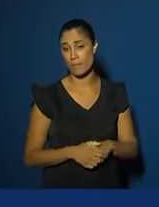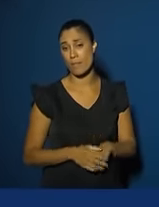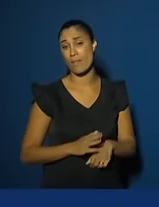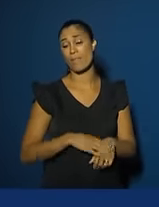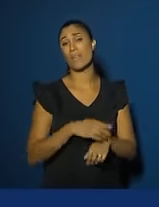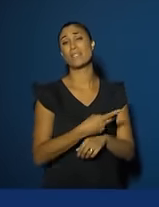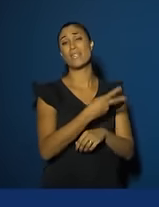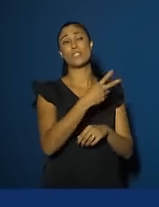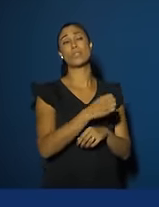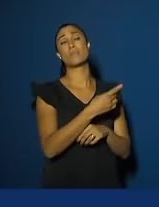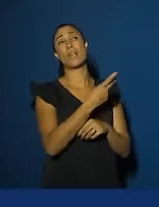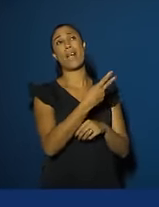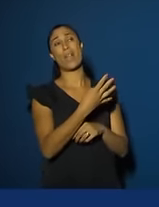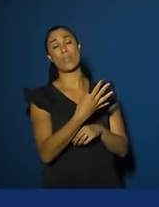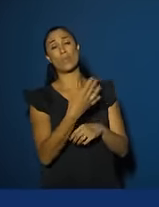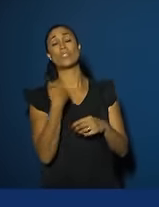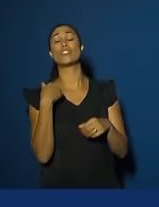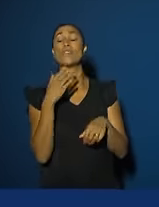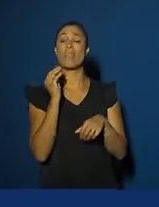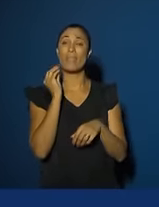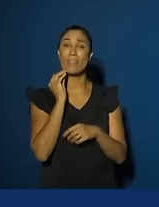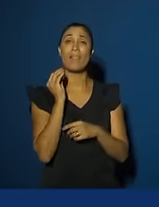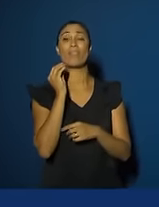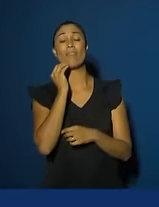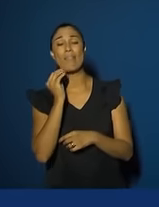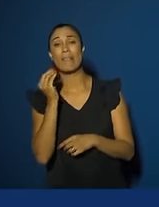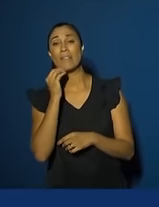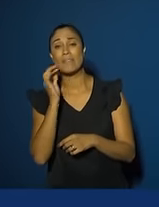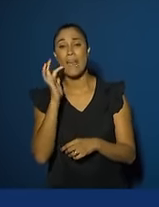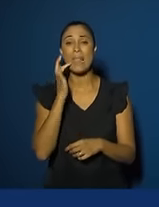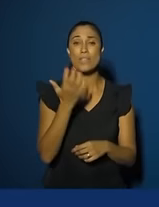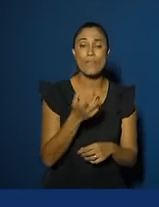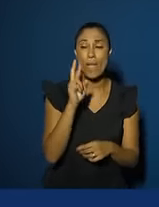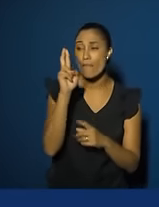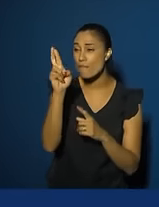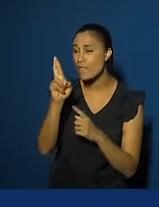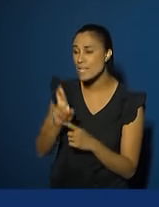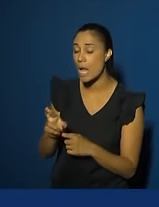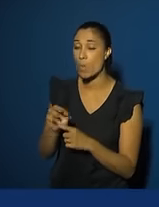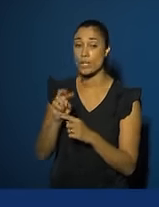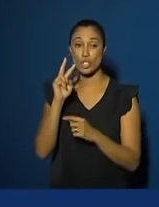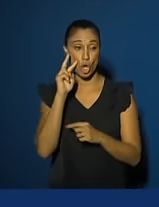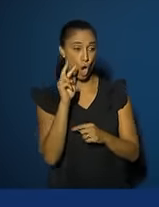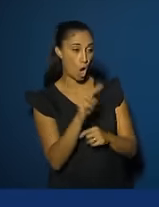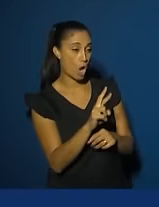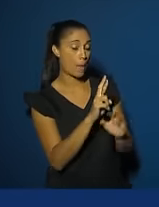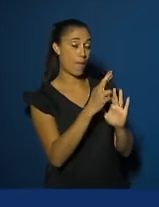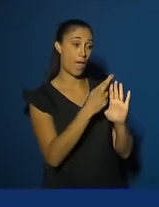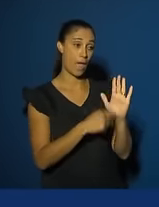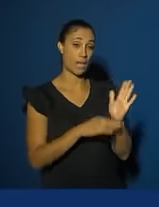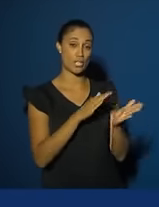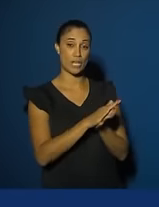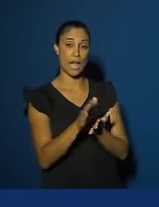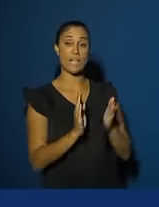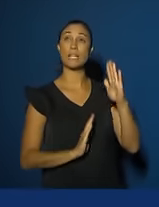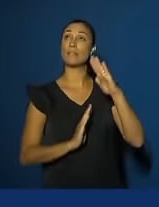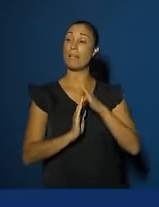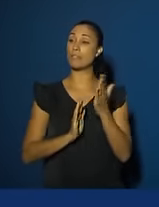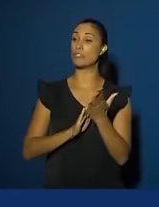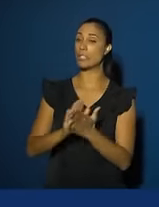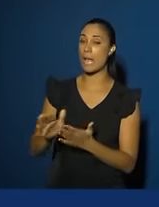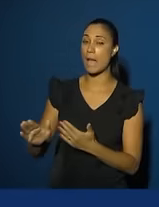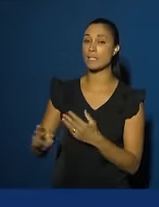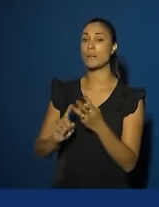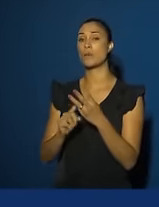10 anos desde 2014 a gente vem a gente não olha pro fiscal a gente olha pro regra de gasto Tem teto de gasto